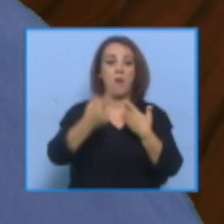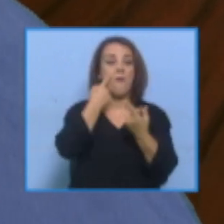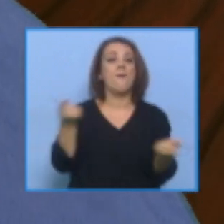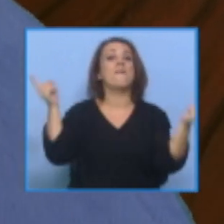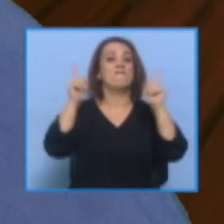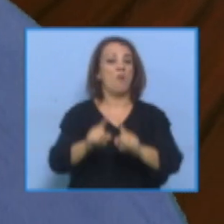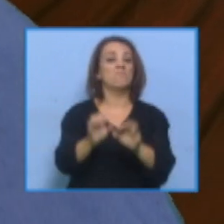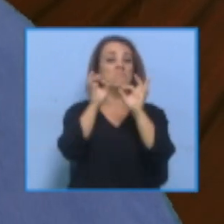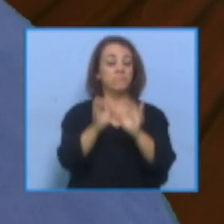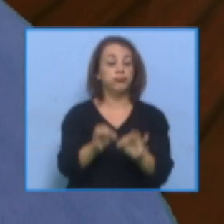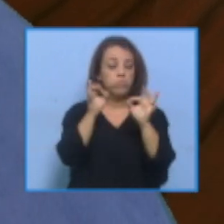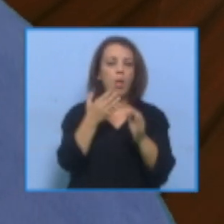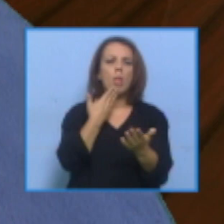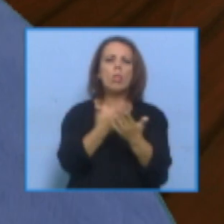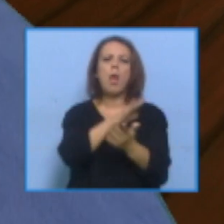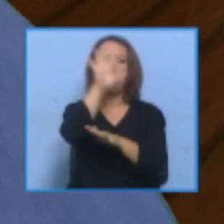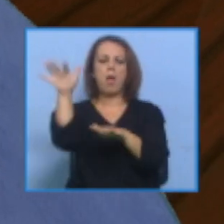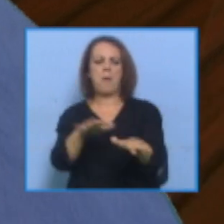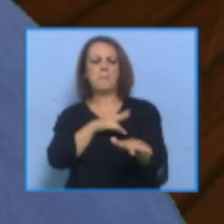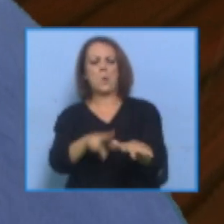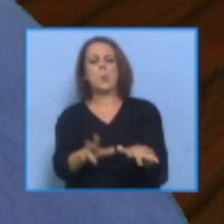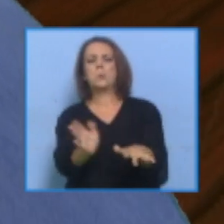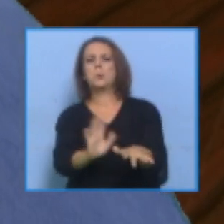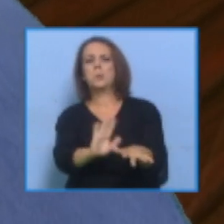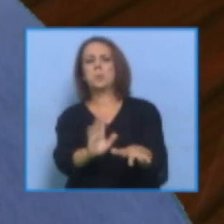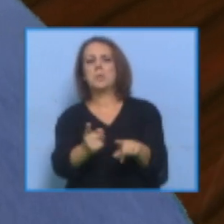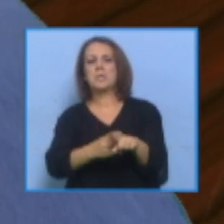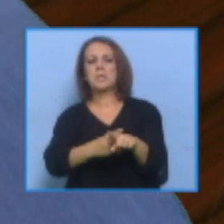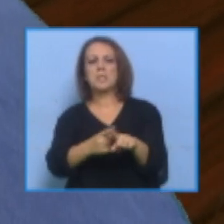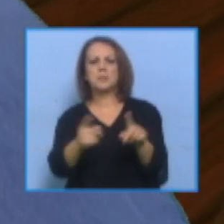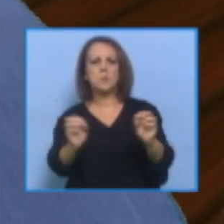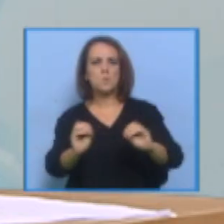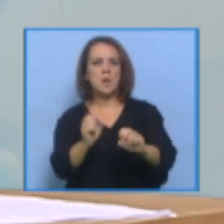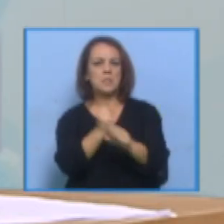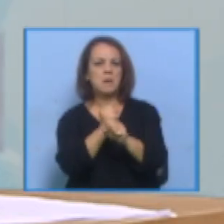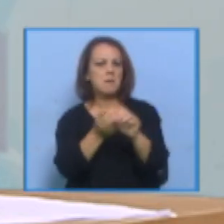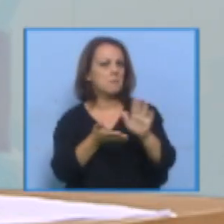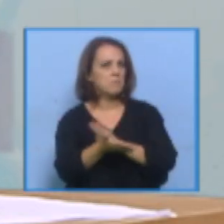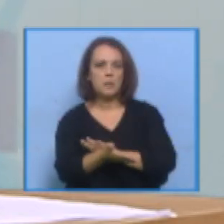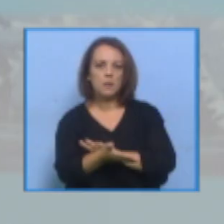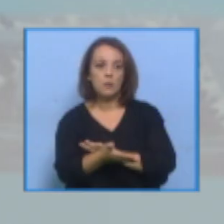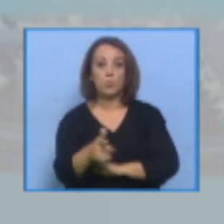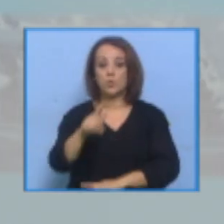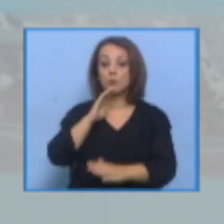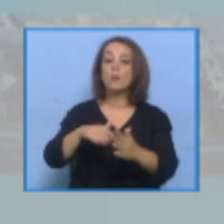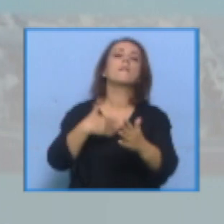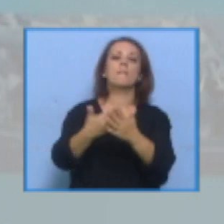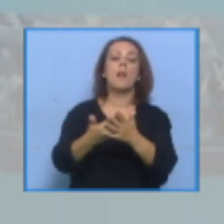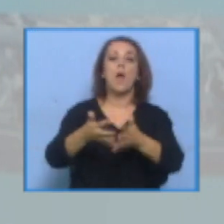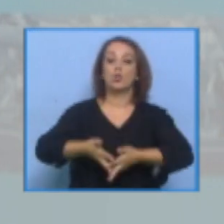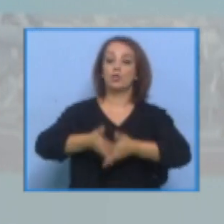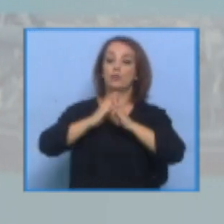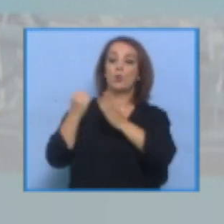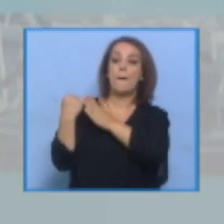ainda menos atrativos seremos em termos de criação do mercado de trabalho. E isso são ingredientes explosivos para as estruturas de apoio